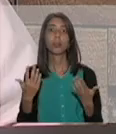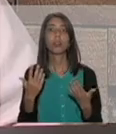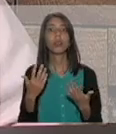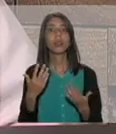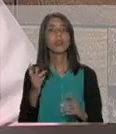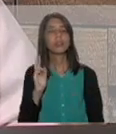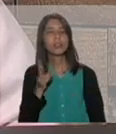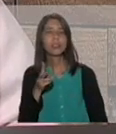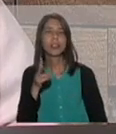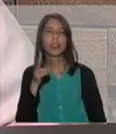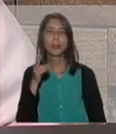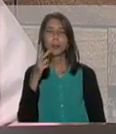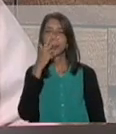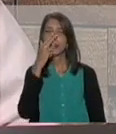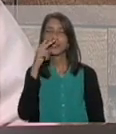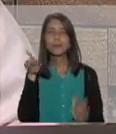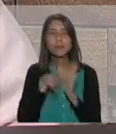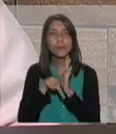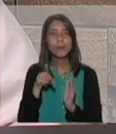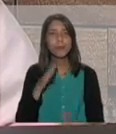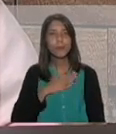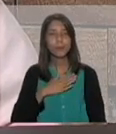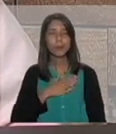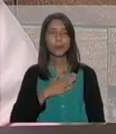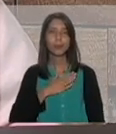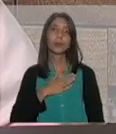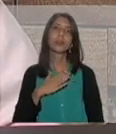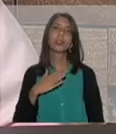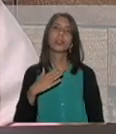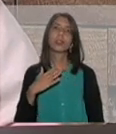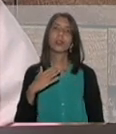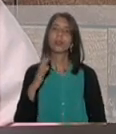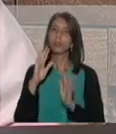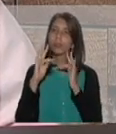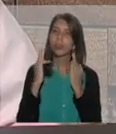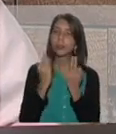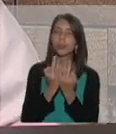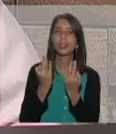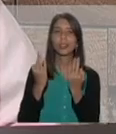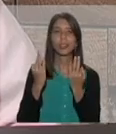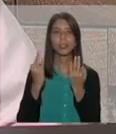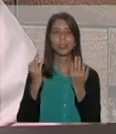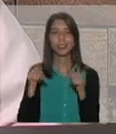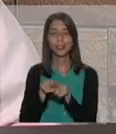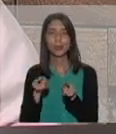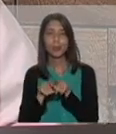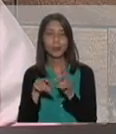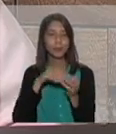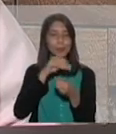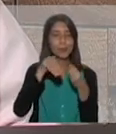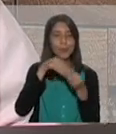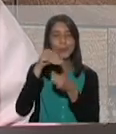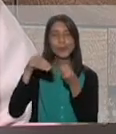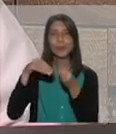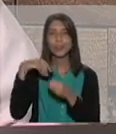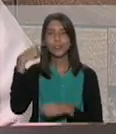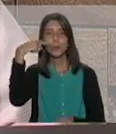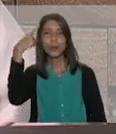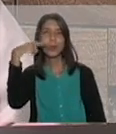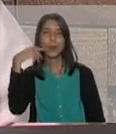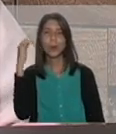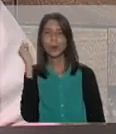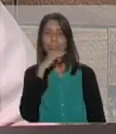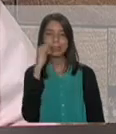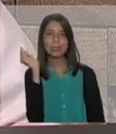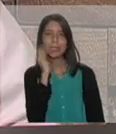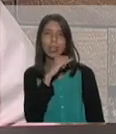riu. Então, mas eu tive sempre uma coisa muito característica que é da minha família e da mistura